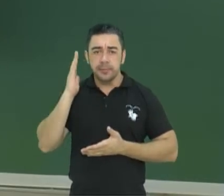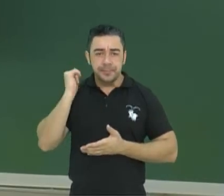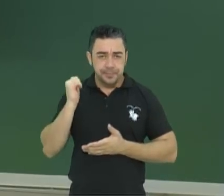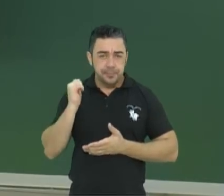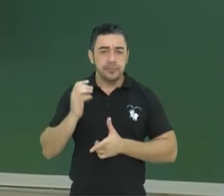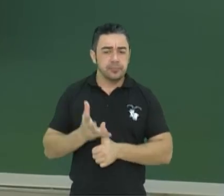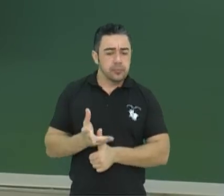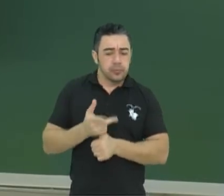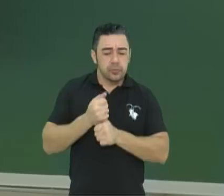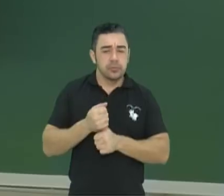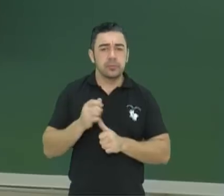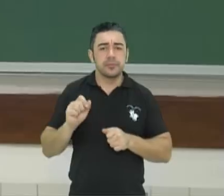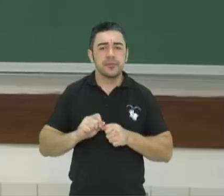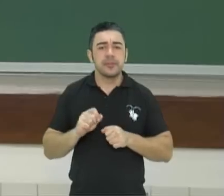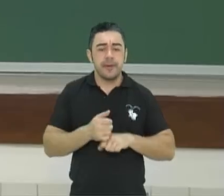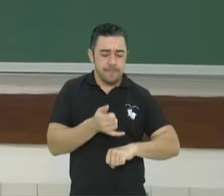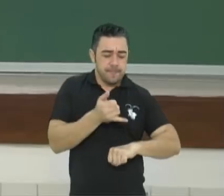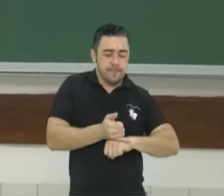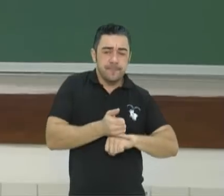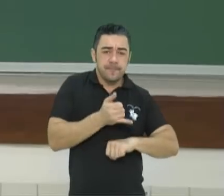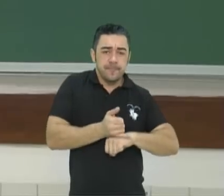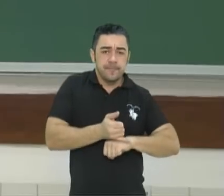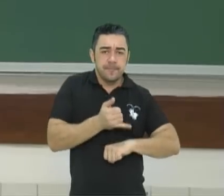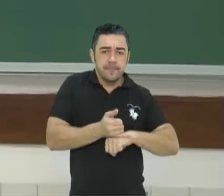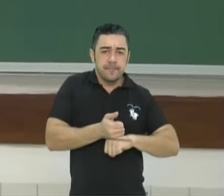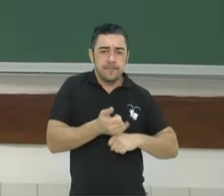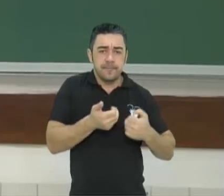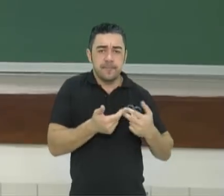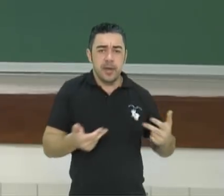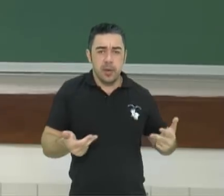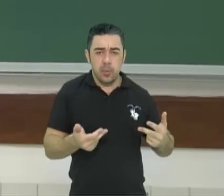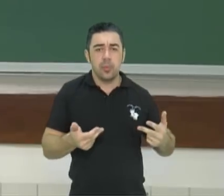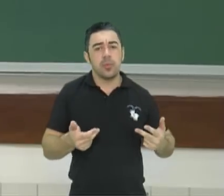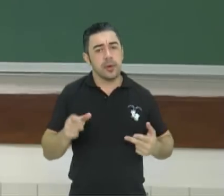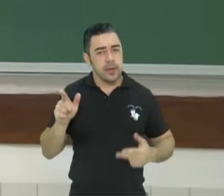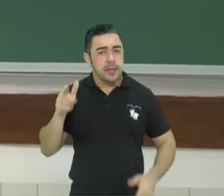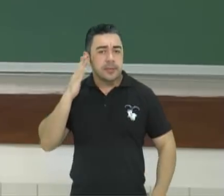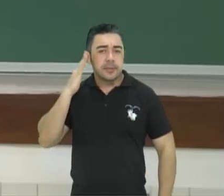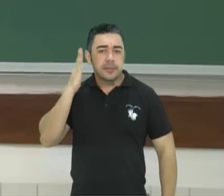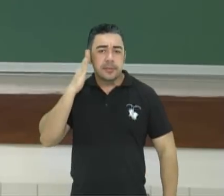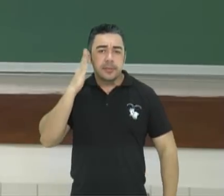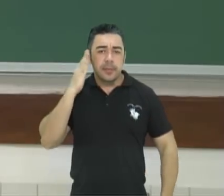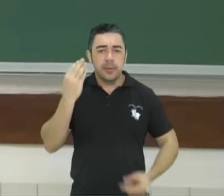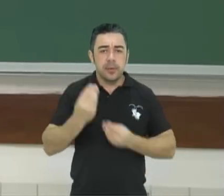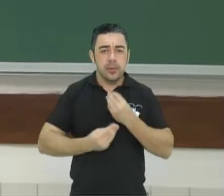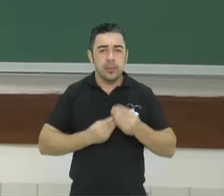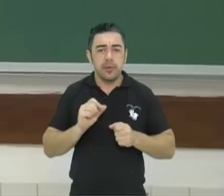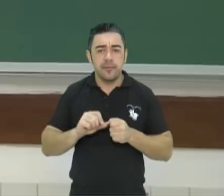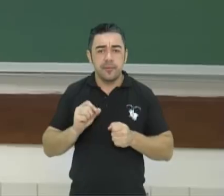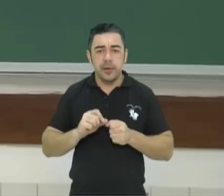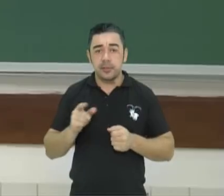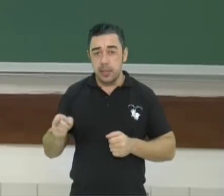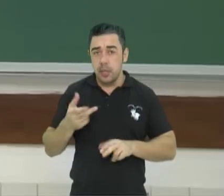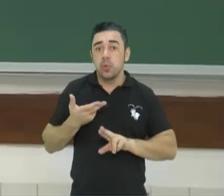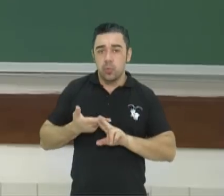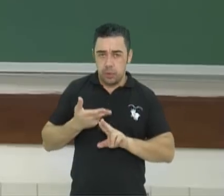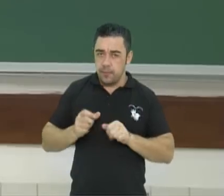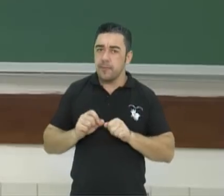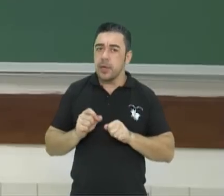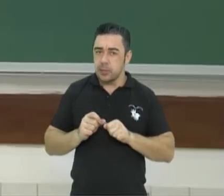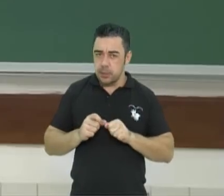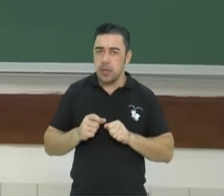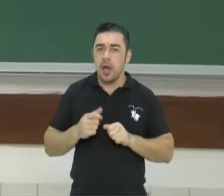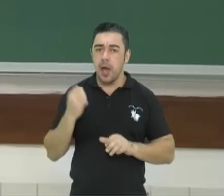técnica de produção de ferro, da metalurgia. Isso possibilitava a eles, por exemplo, a fabricação de armas de guerra, o